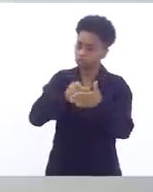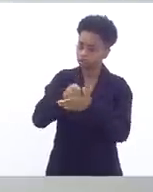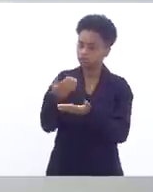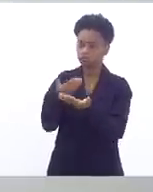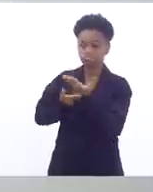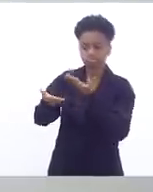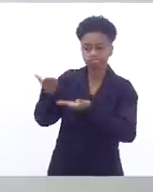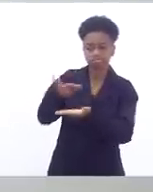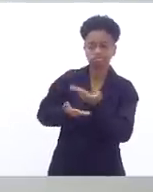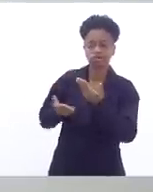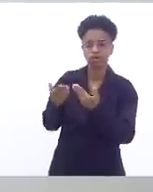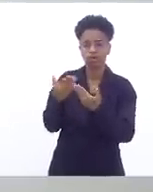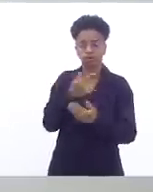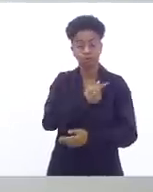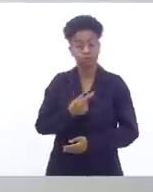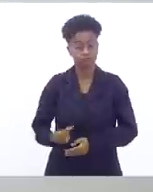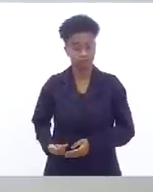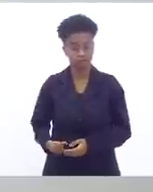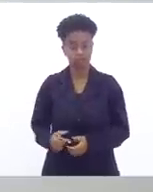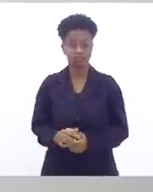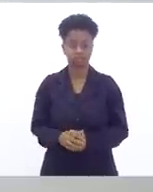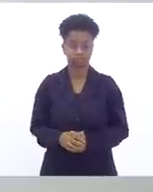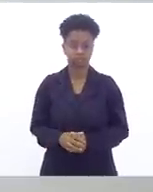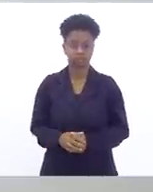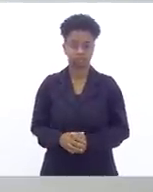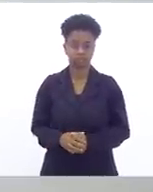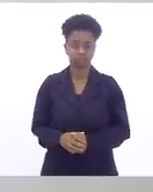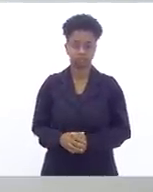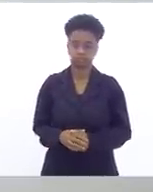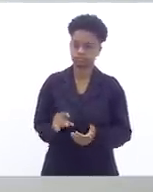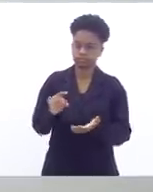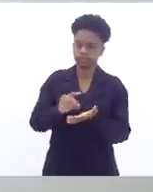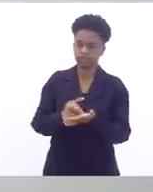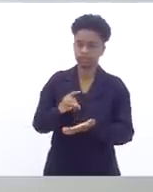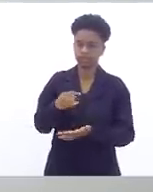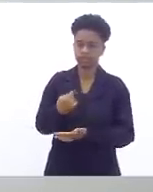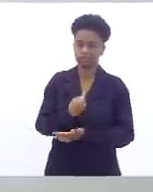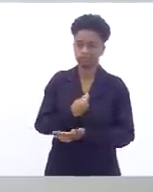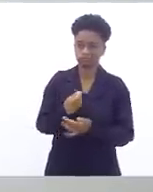governo para que possa possamos realmente